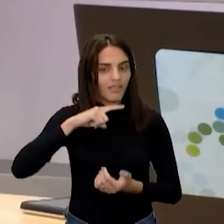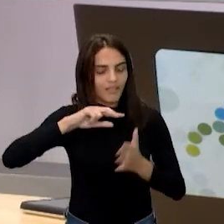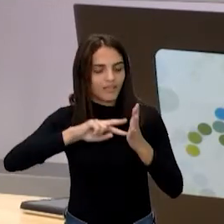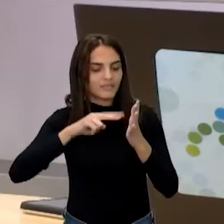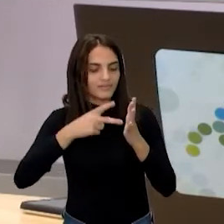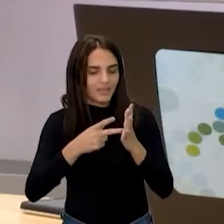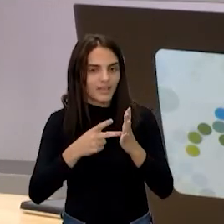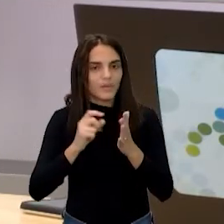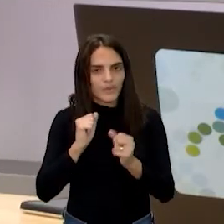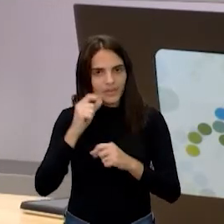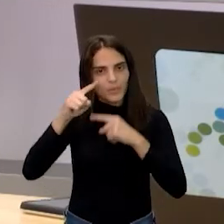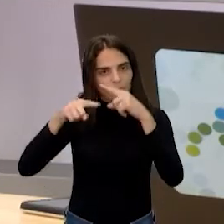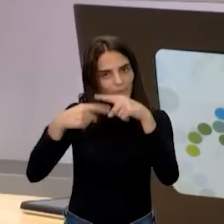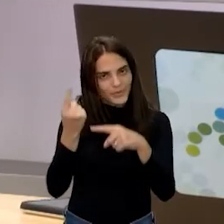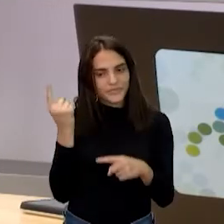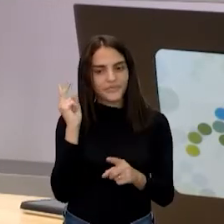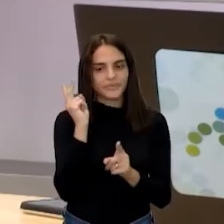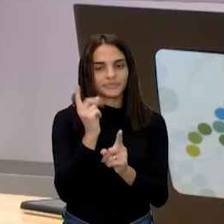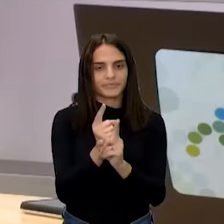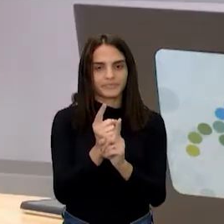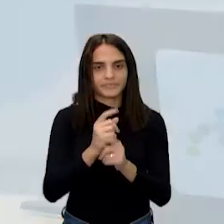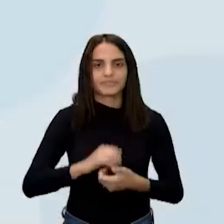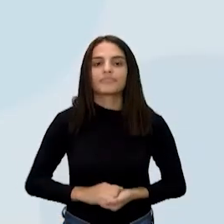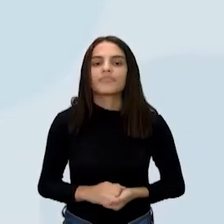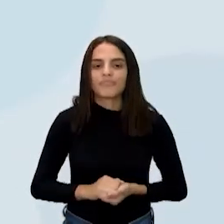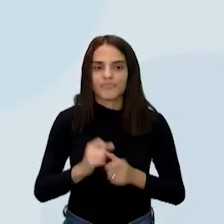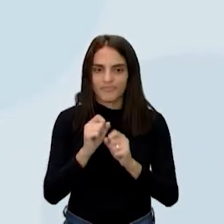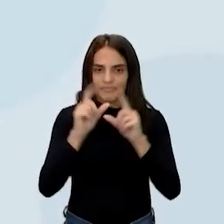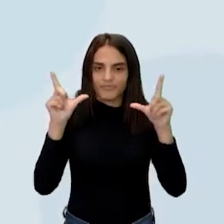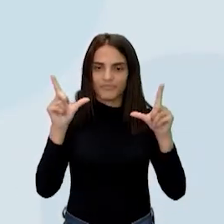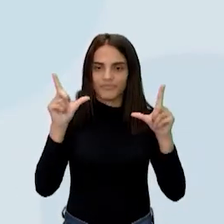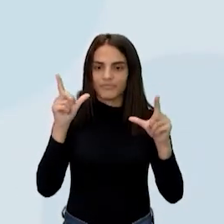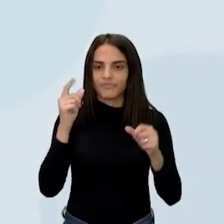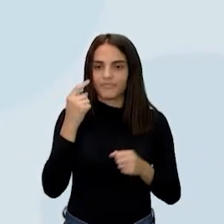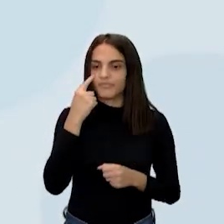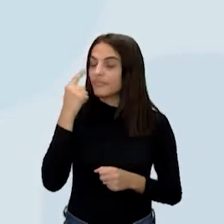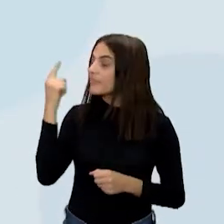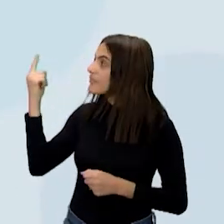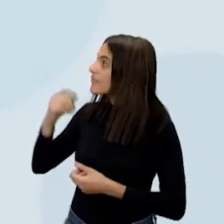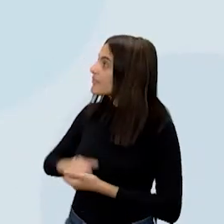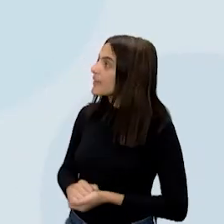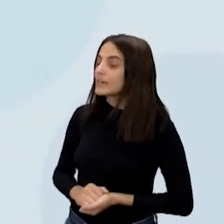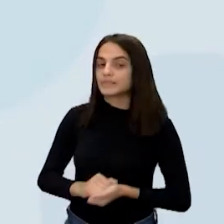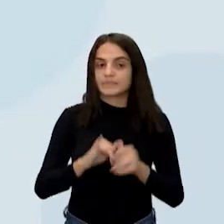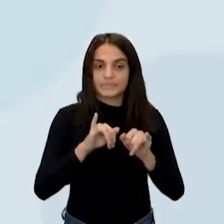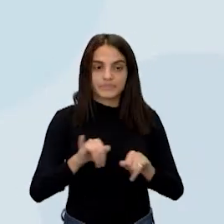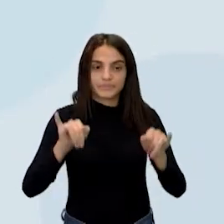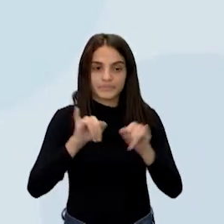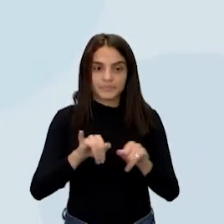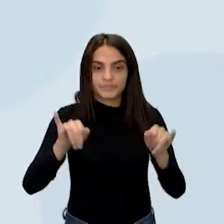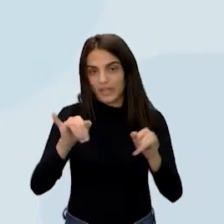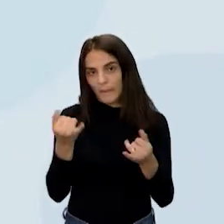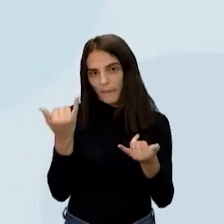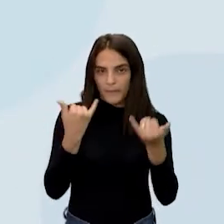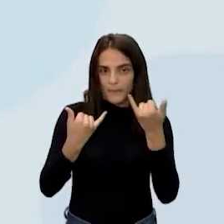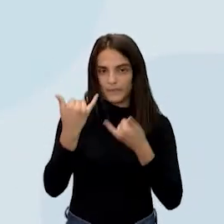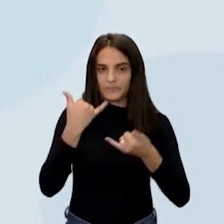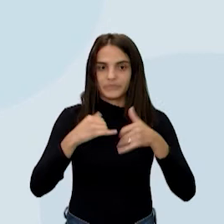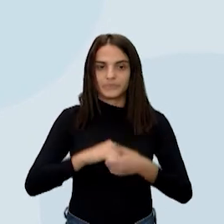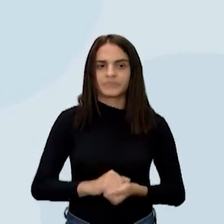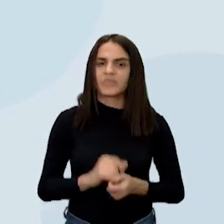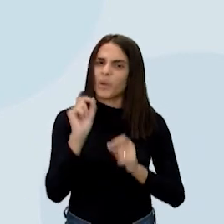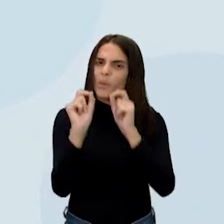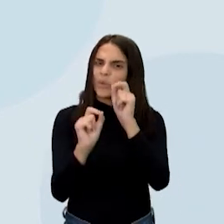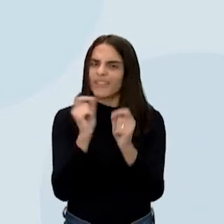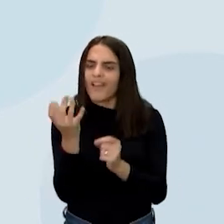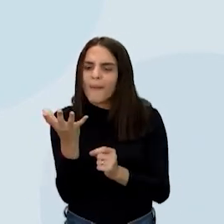no decorrer. Vamos ver o conteúdo da aula de hoje? Põe na tela para eles. Olha lá, publicidade versus propaganda, o que